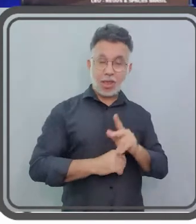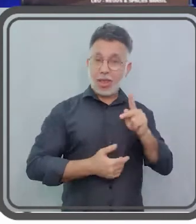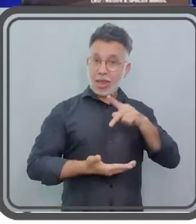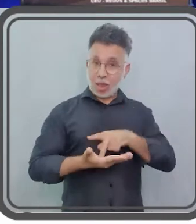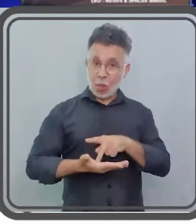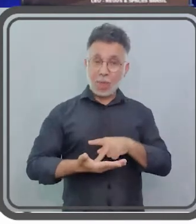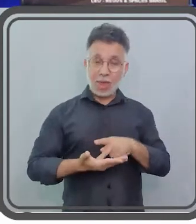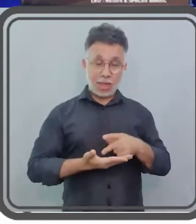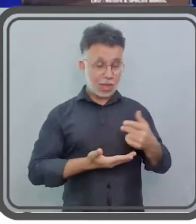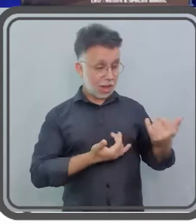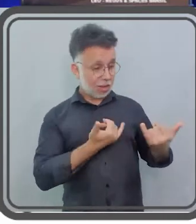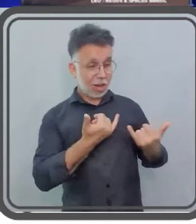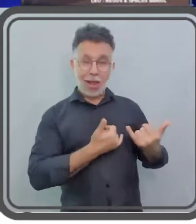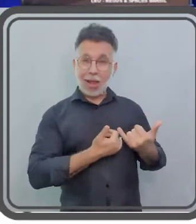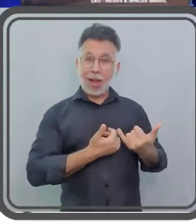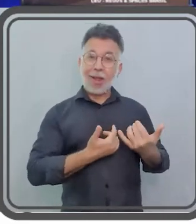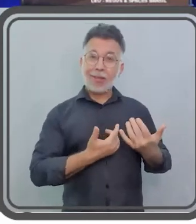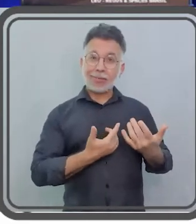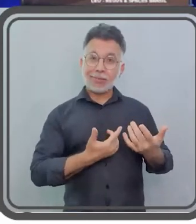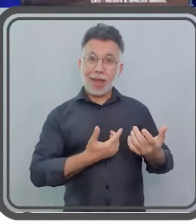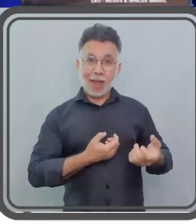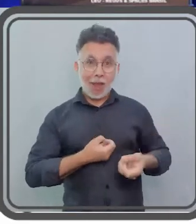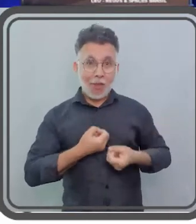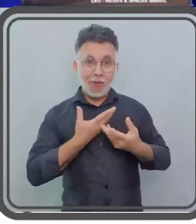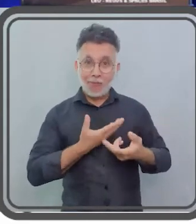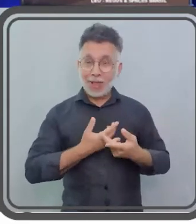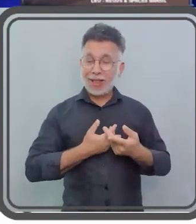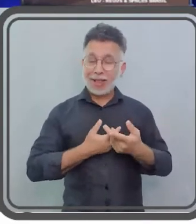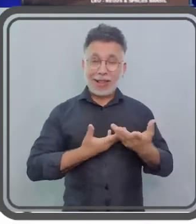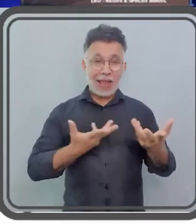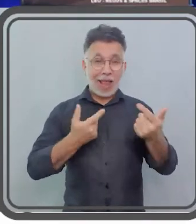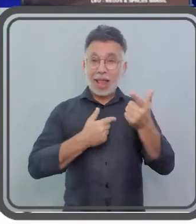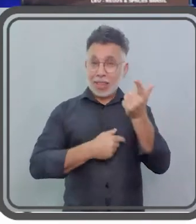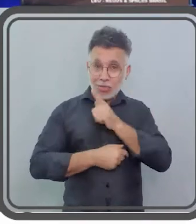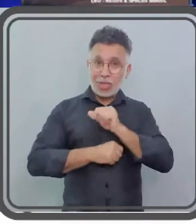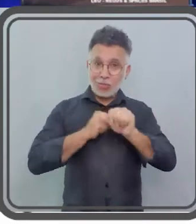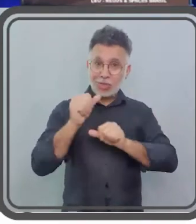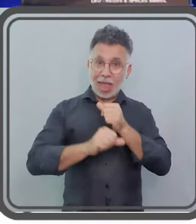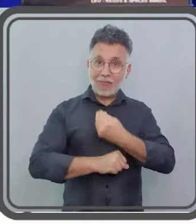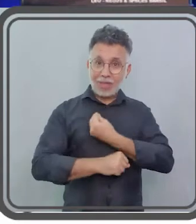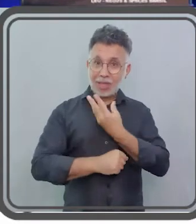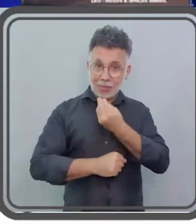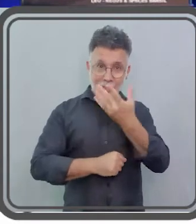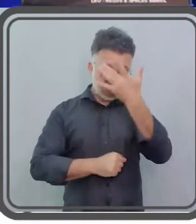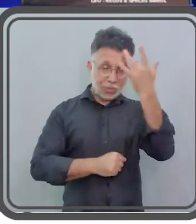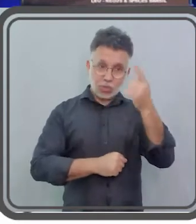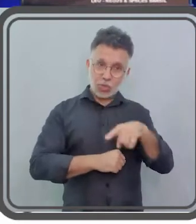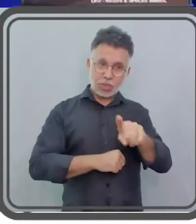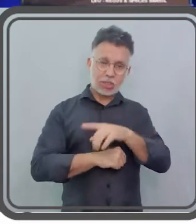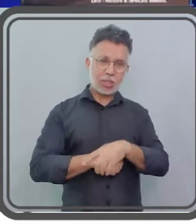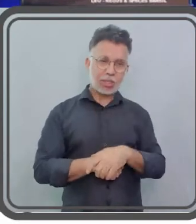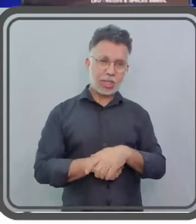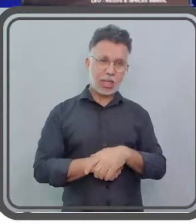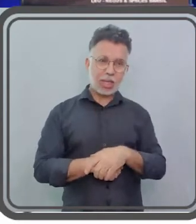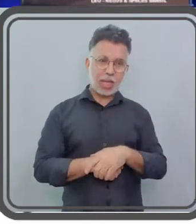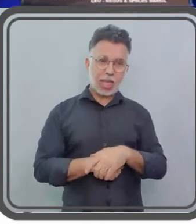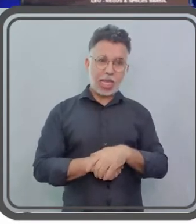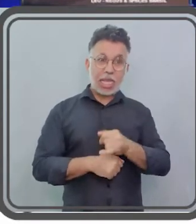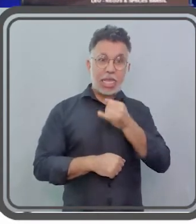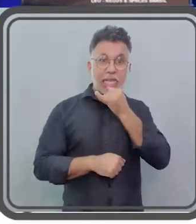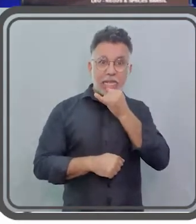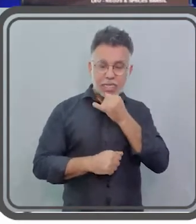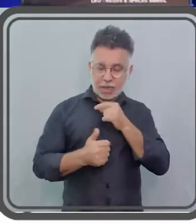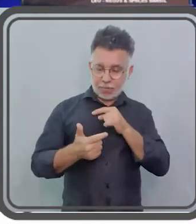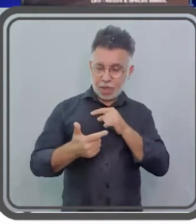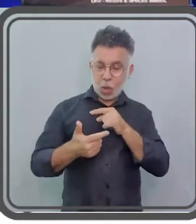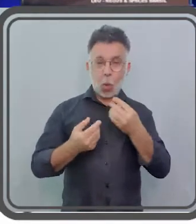depoimentos são fantásticos, porque a gente está conseguindo mudar a vida de muitas pessoas que estavam se saboteando, não sabendo lidar com